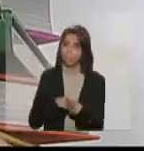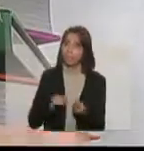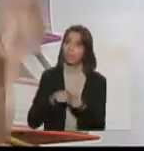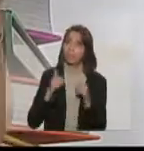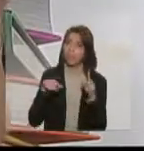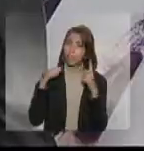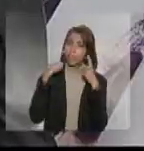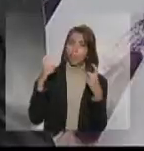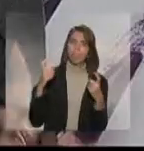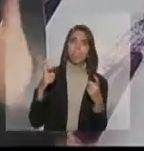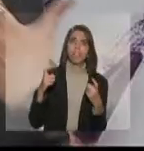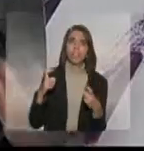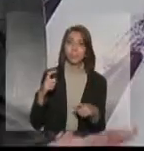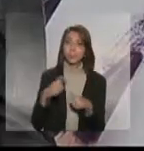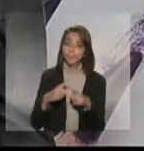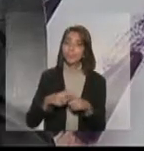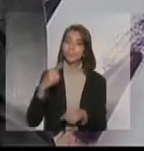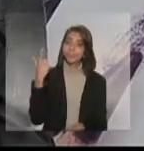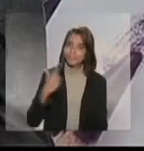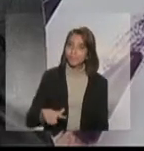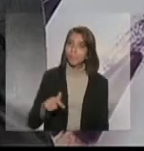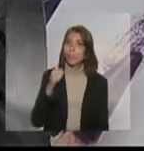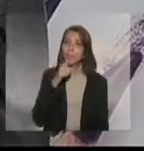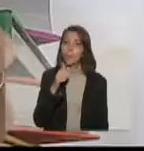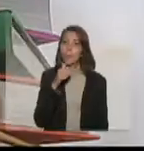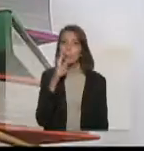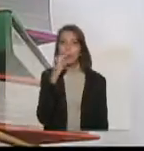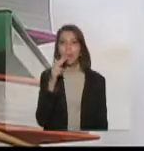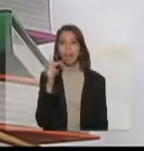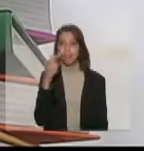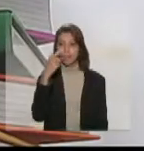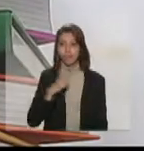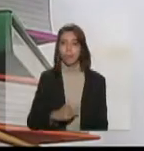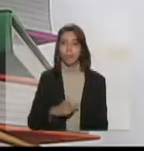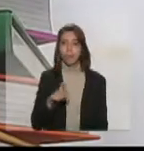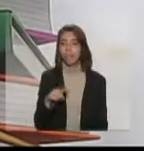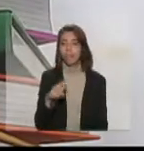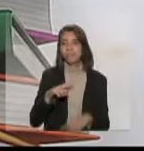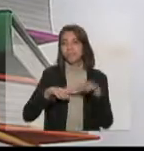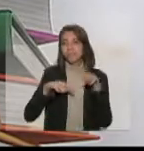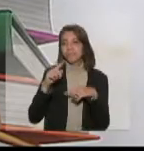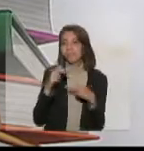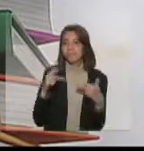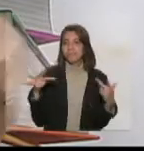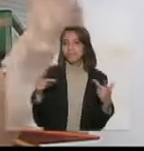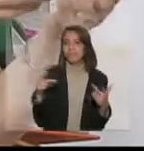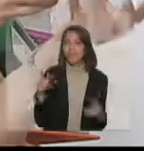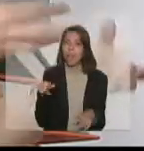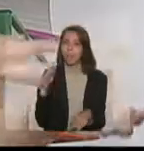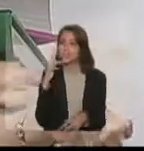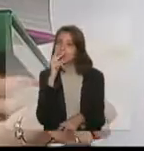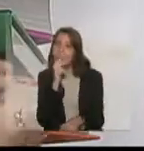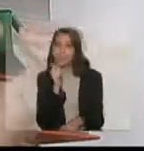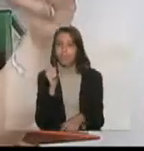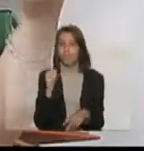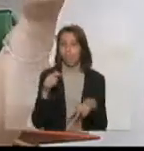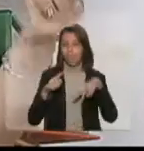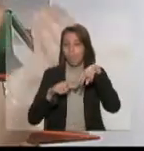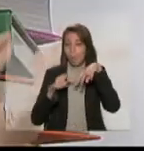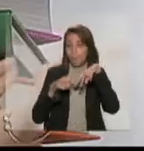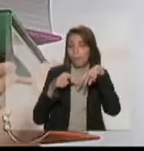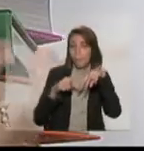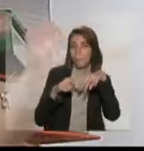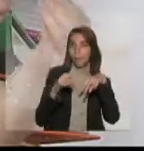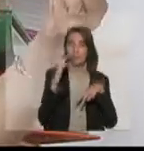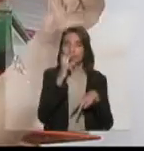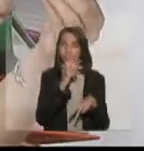violência uma menina 15 porque mais uma vez a mulher fica no lugar de objeto né assim olha que coisa bonitinha olha que